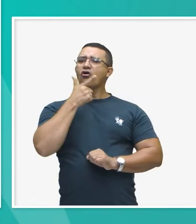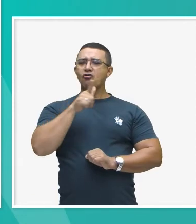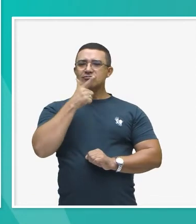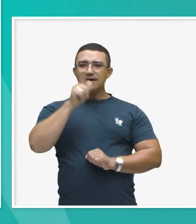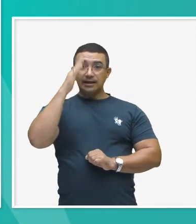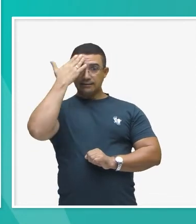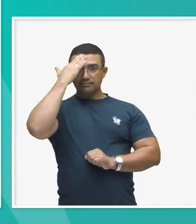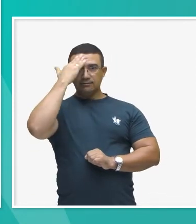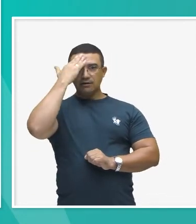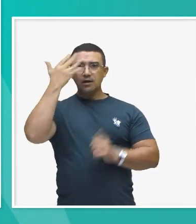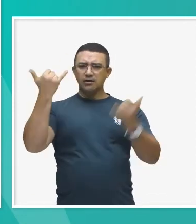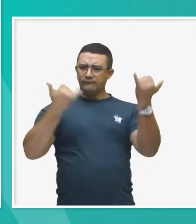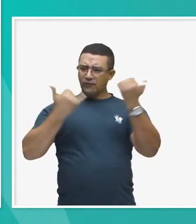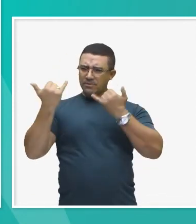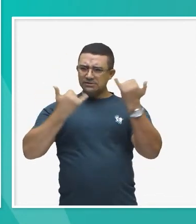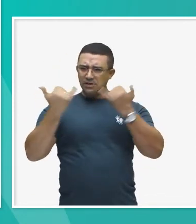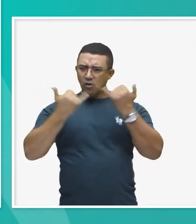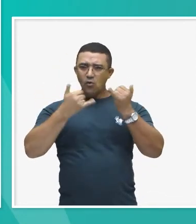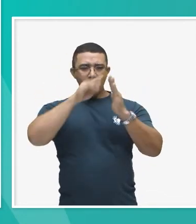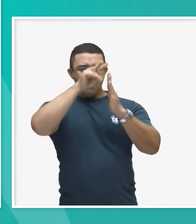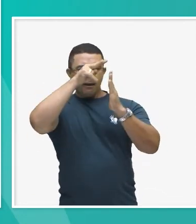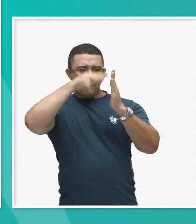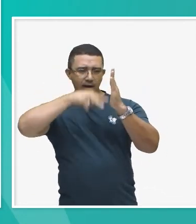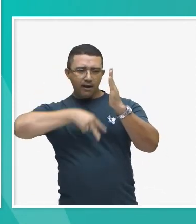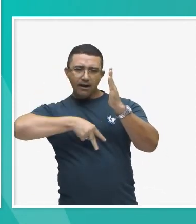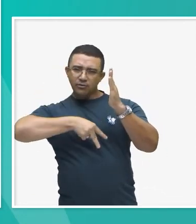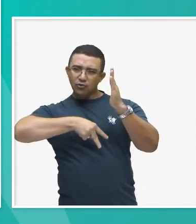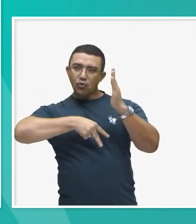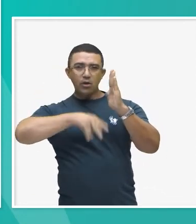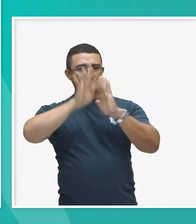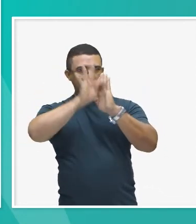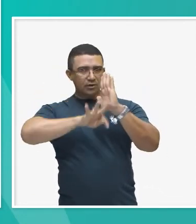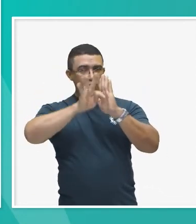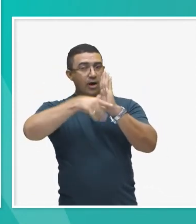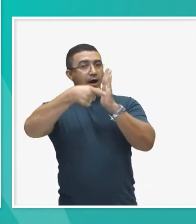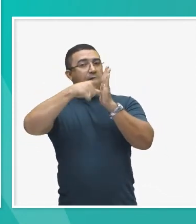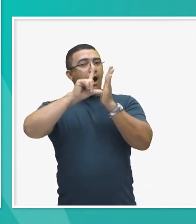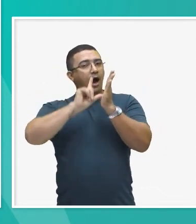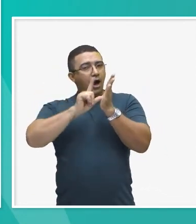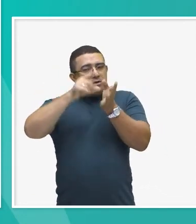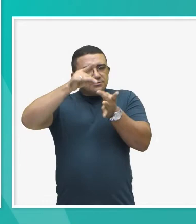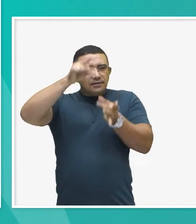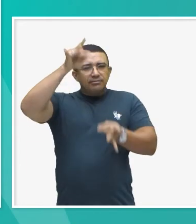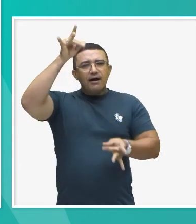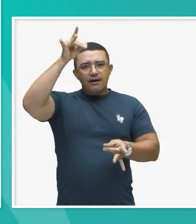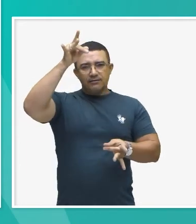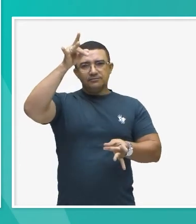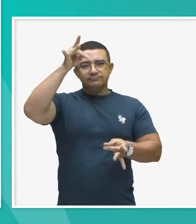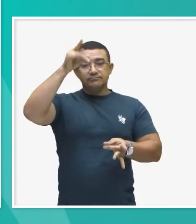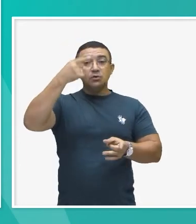informação da leitura antes de você ir para os detalhes. Que legal, né? Então